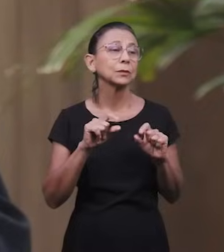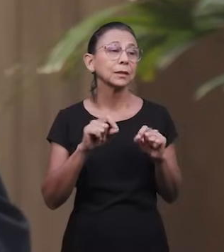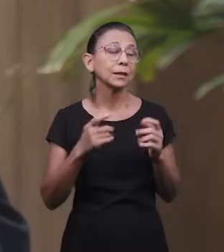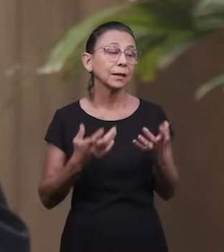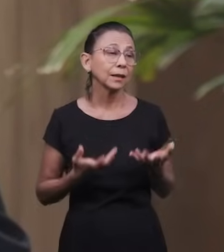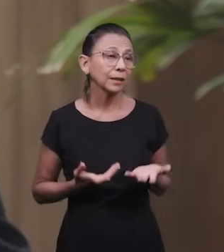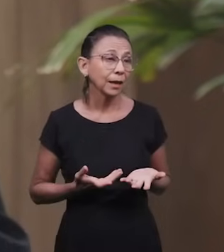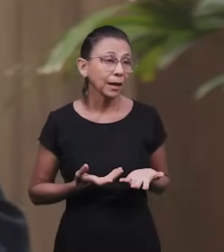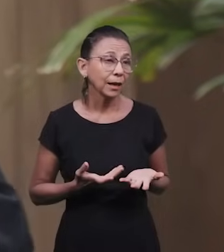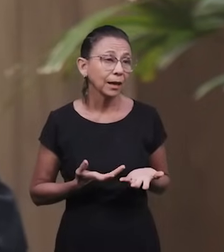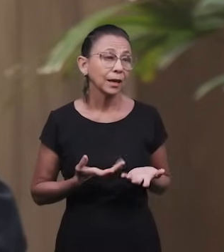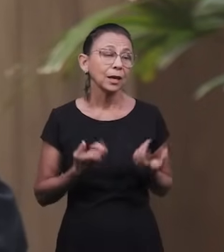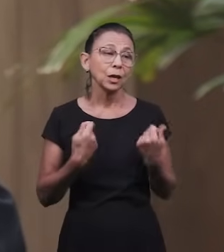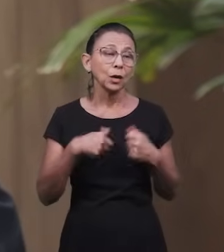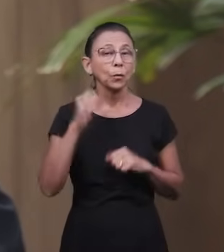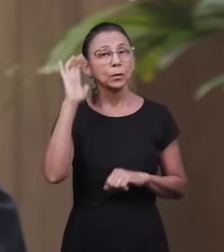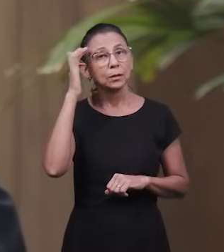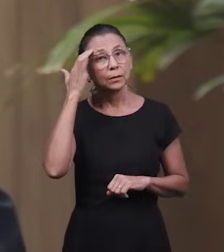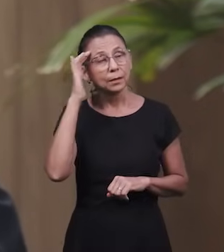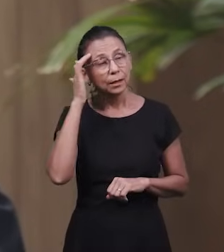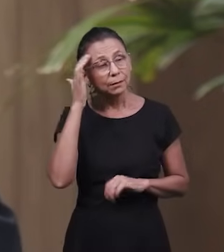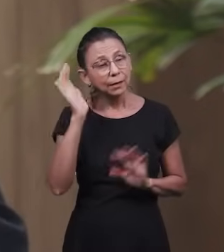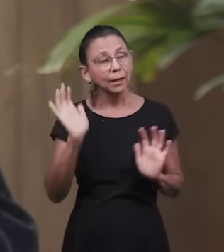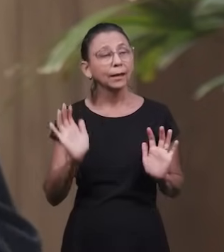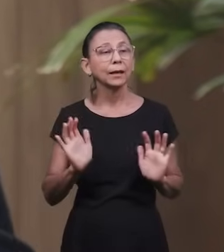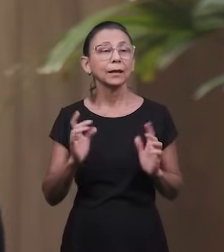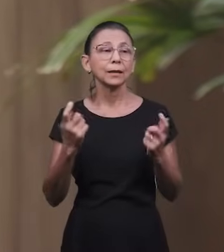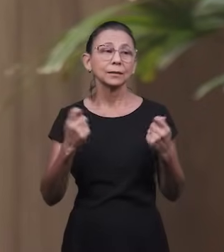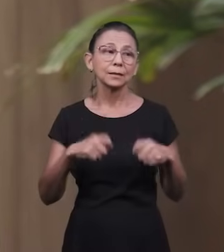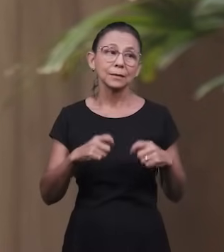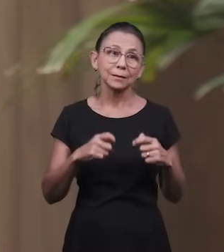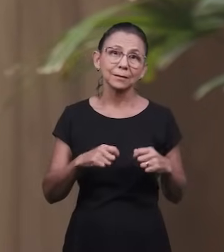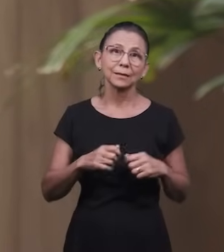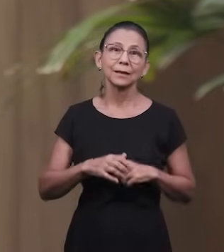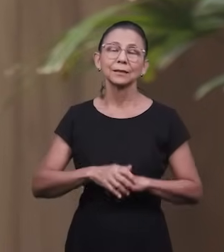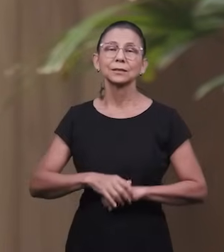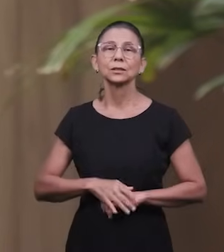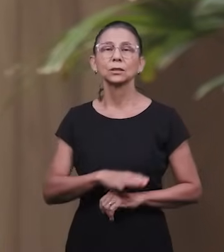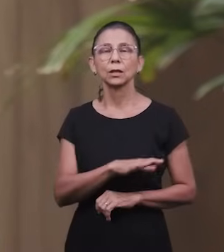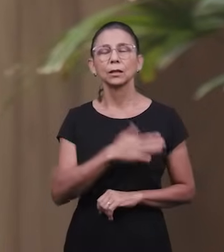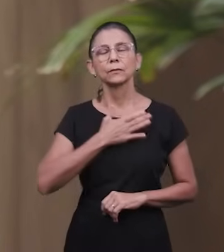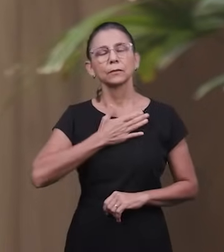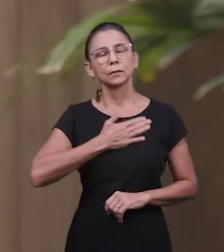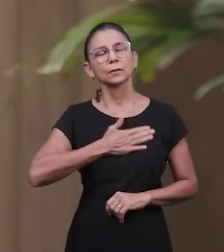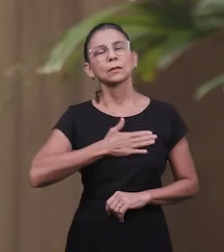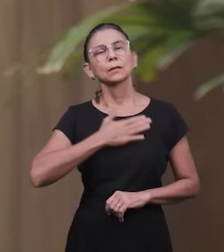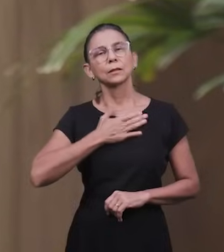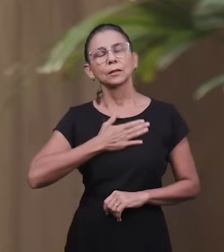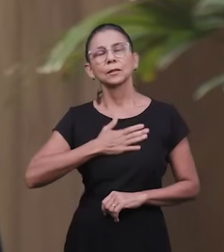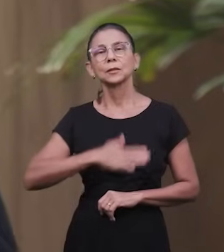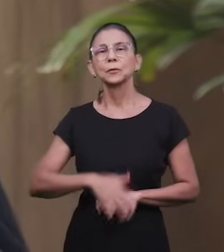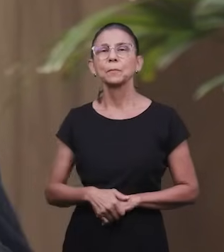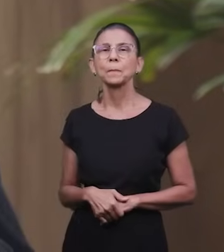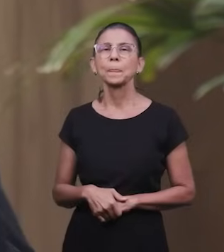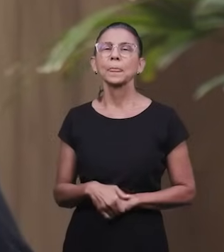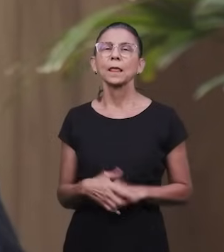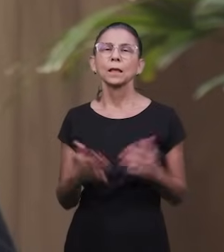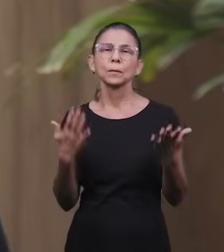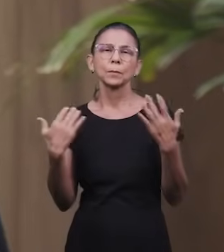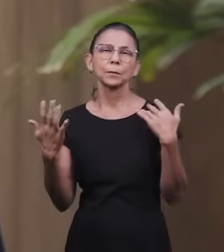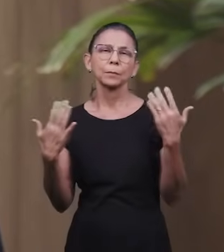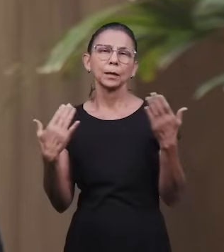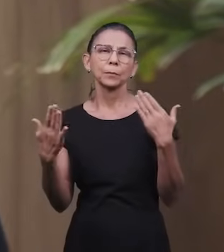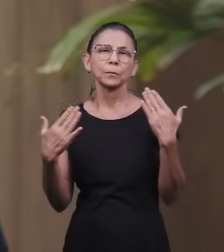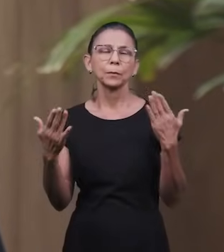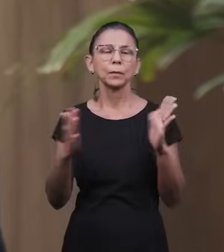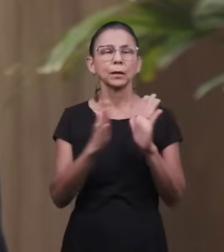precisando, porque senão não vou entender a sua necessidade. Então a pessoa se acalma e naquela